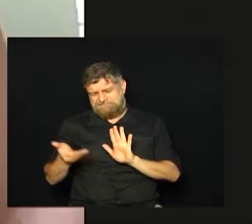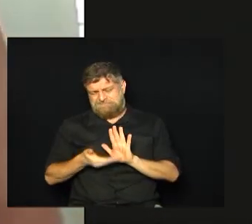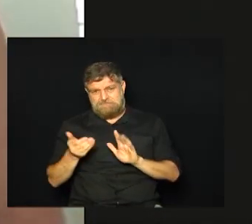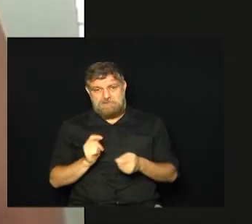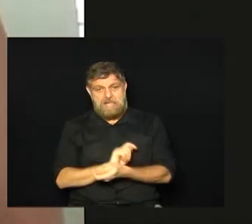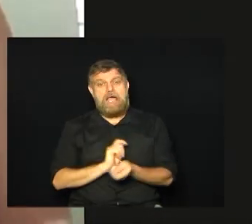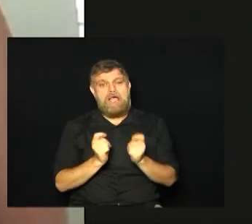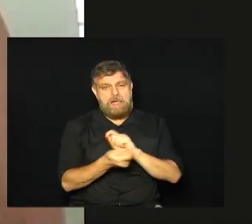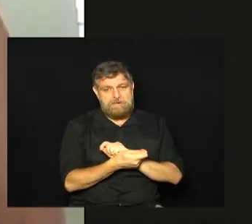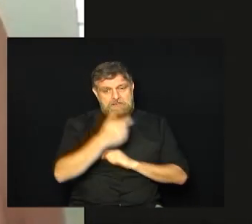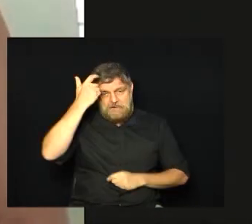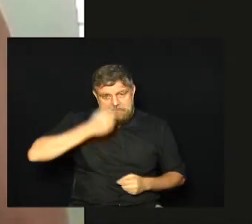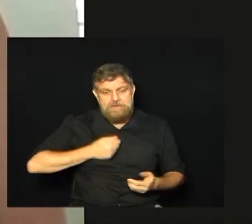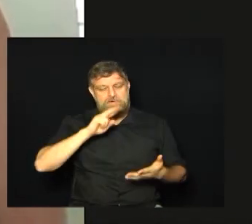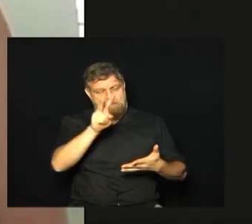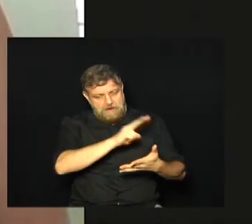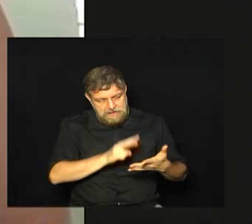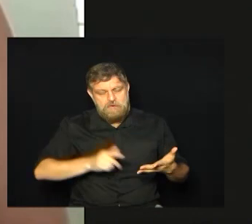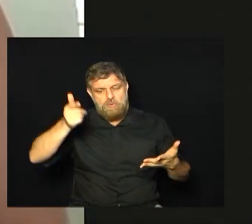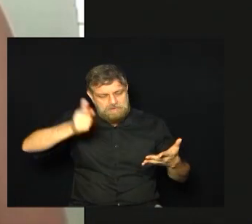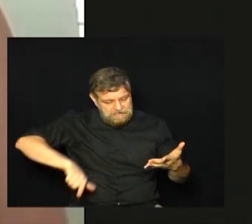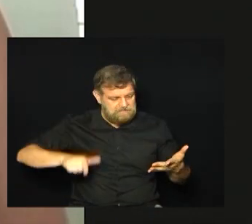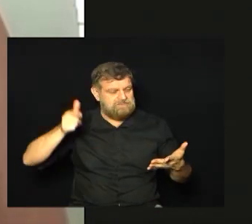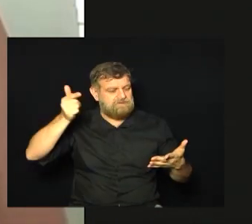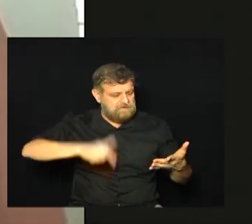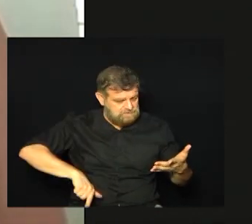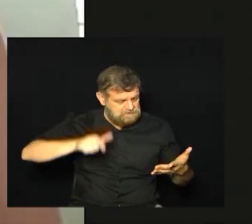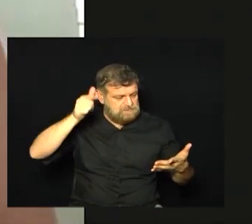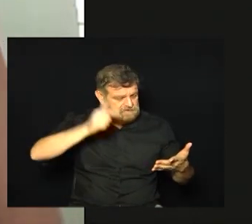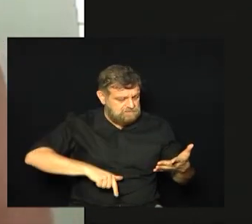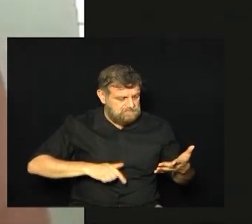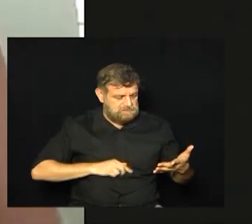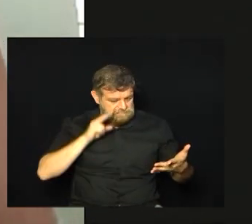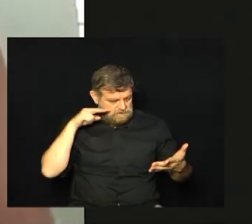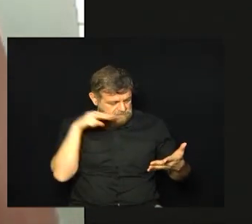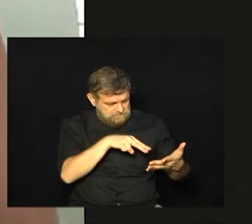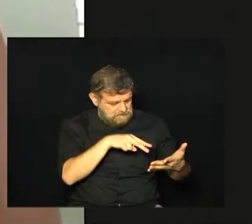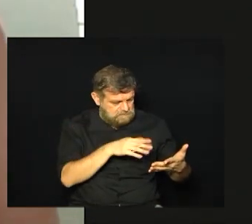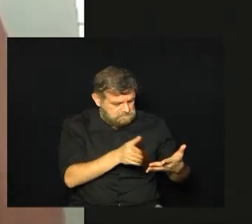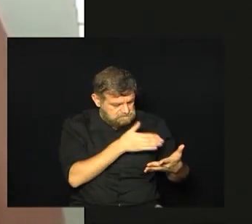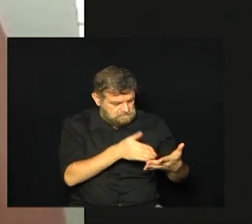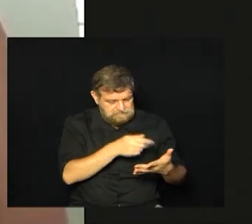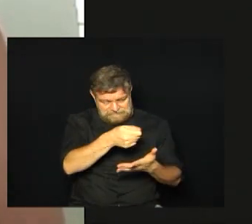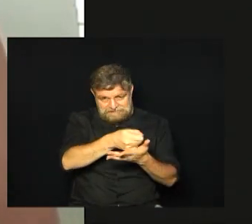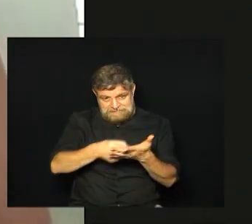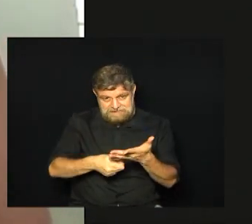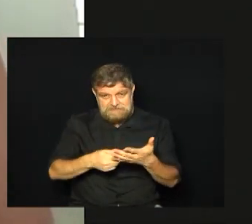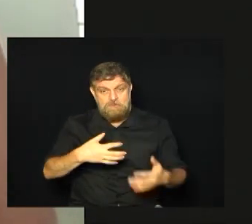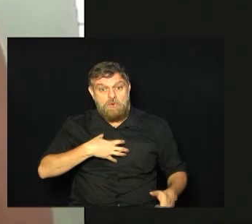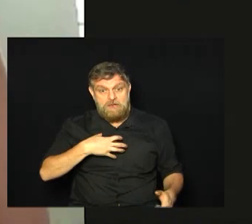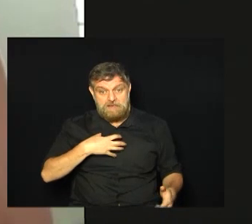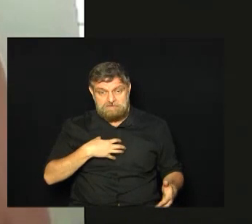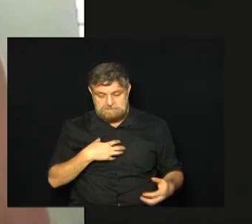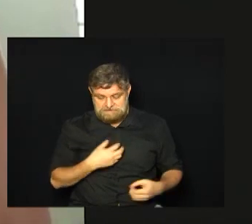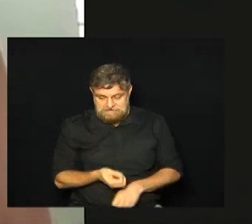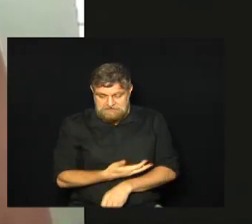Por isso que eu leio e releio, porque tem que ser vários olhares diferentes. Então eu escrevo com a